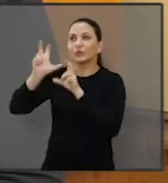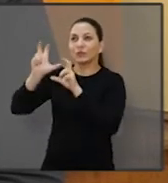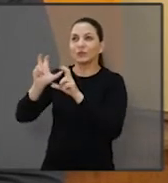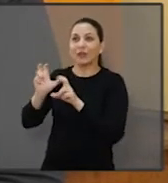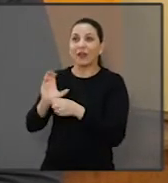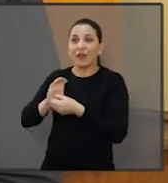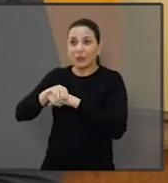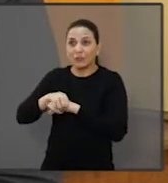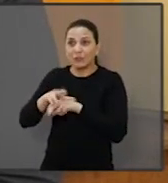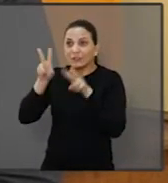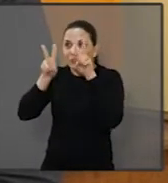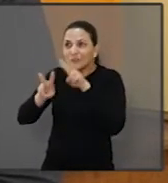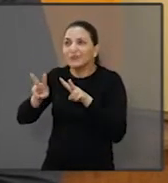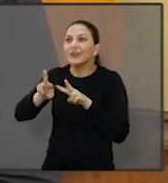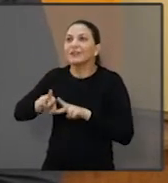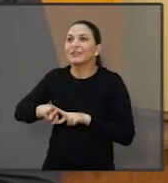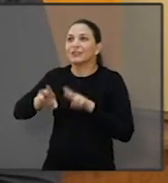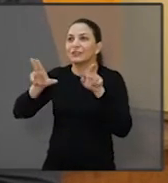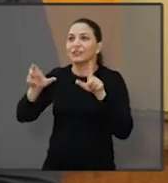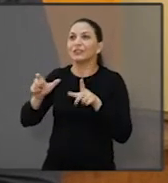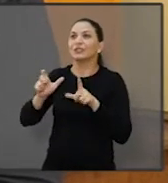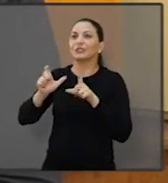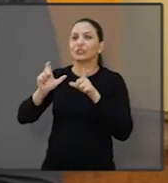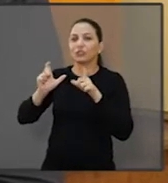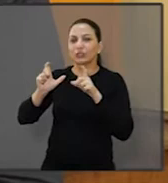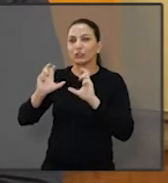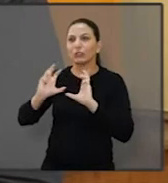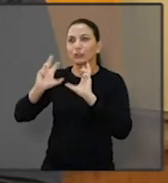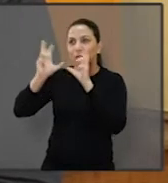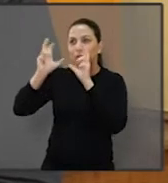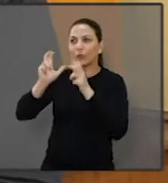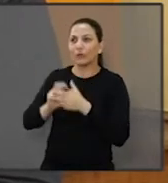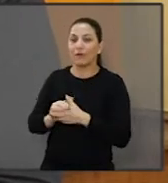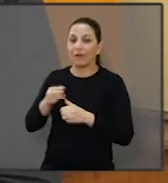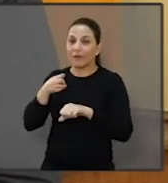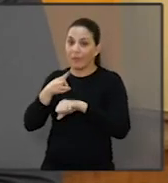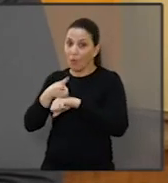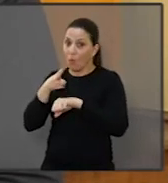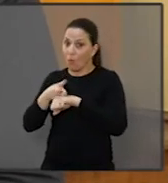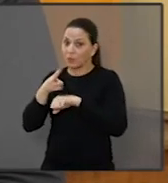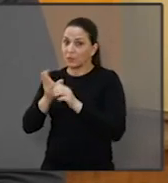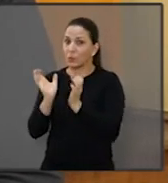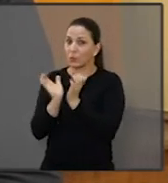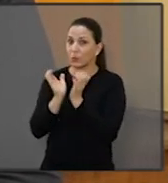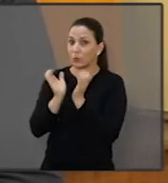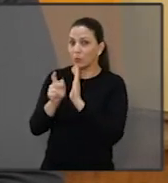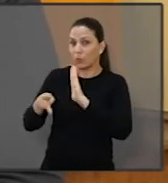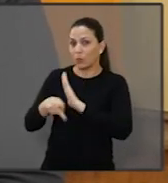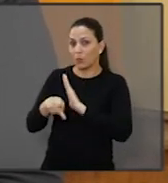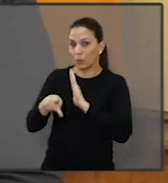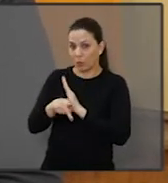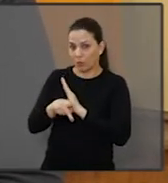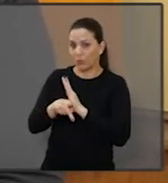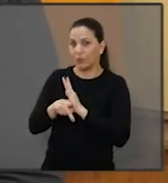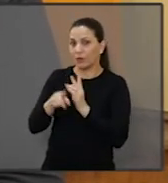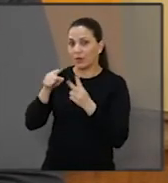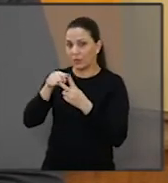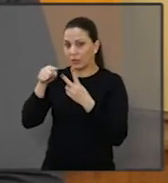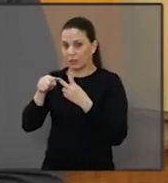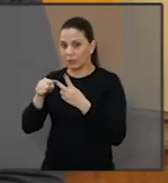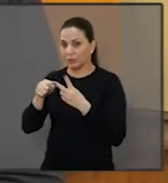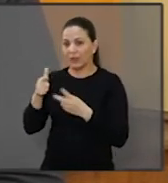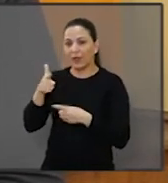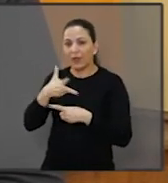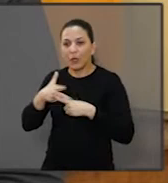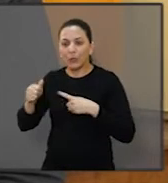Então toda noite a gente assistia um jogo diferente. E agora com o WhatsApp, a gente ficava no grupo nosso lá, a gente tem um grupo